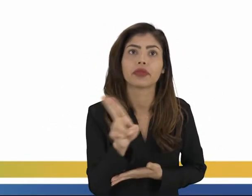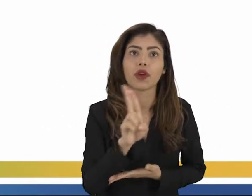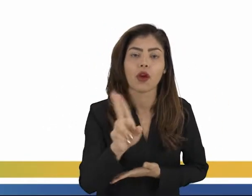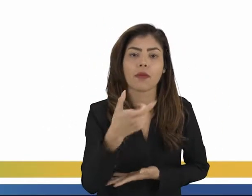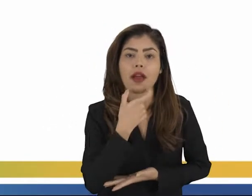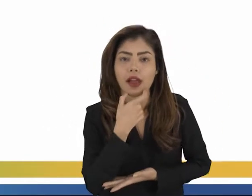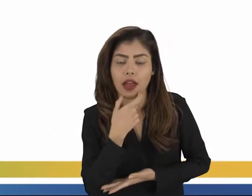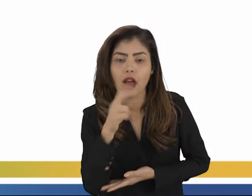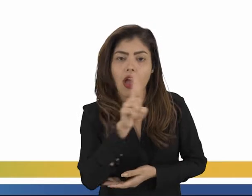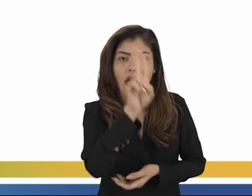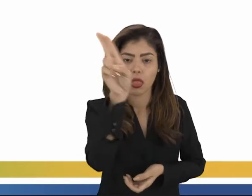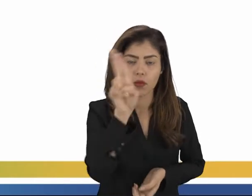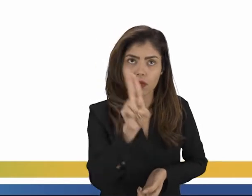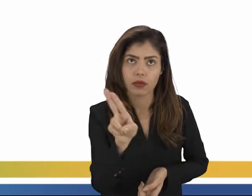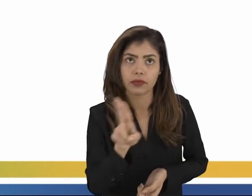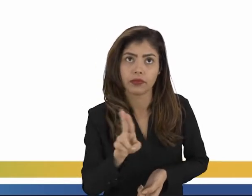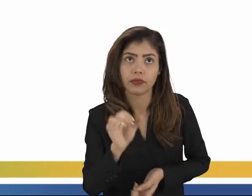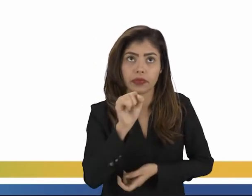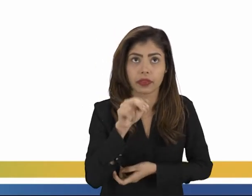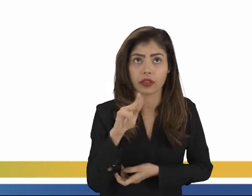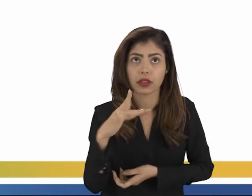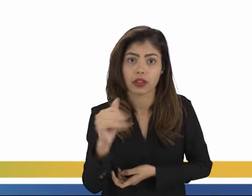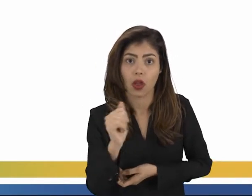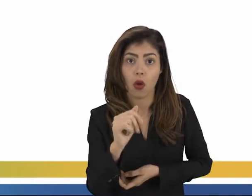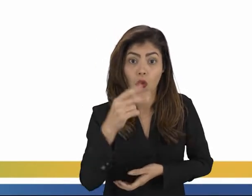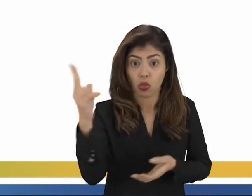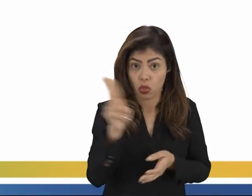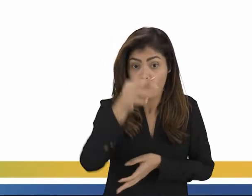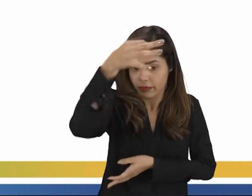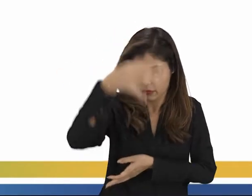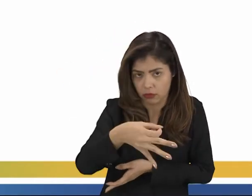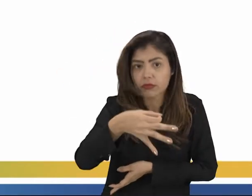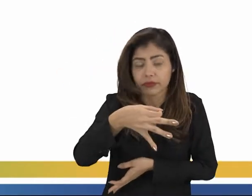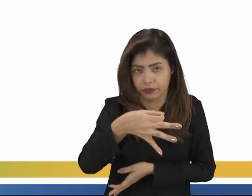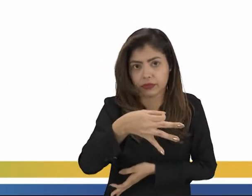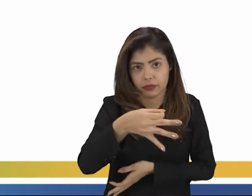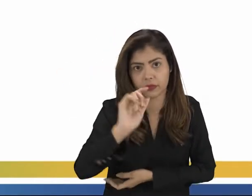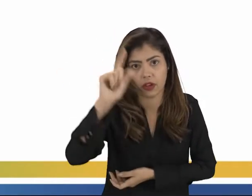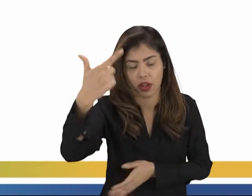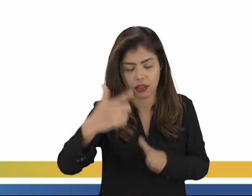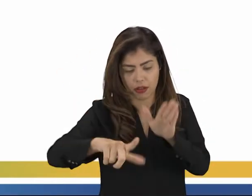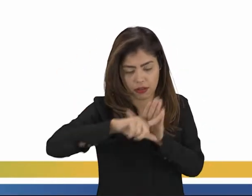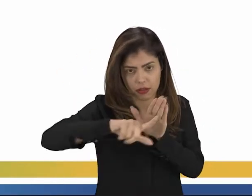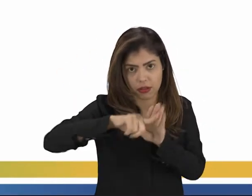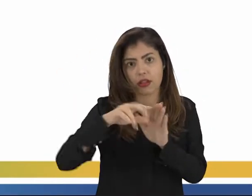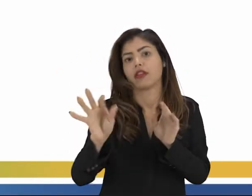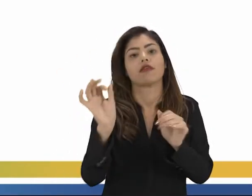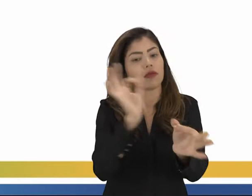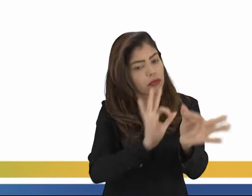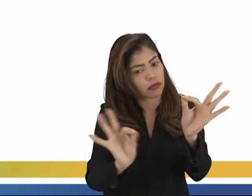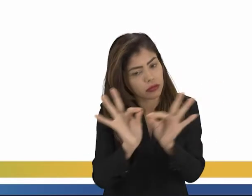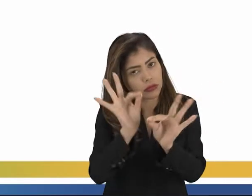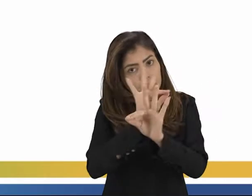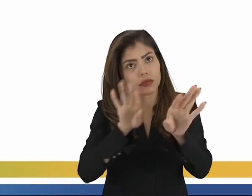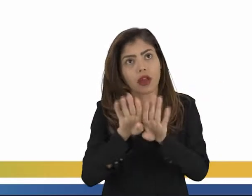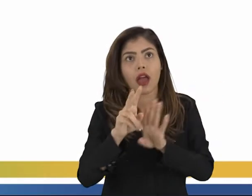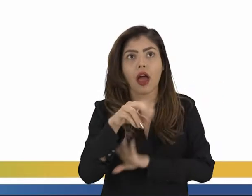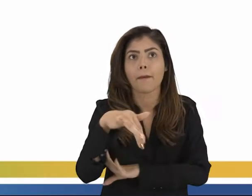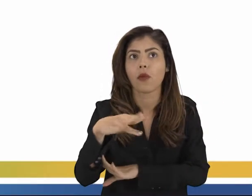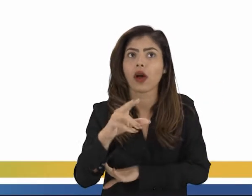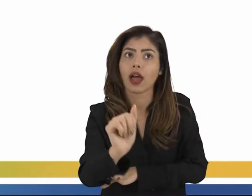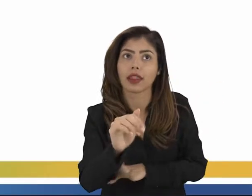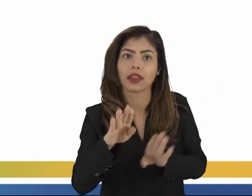inglês que tem nosso material, Sugar Act, é o nome original realmente lá das leis que foram construídas, tá? Lei da moeda,